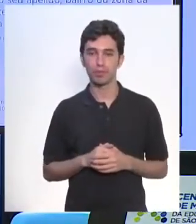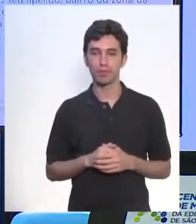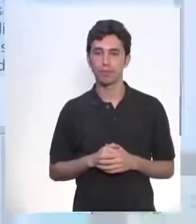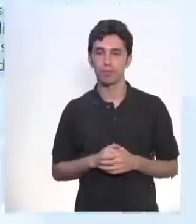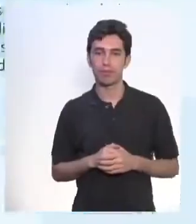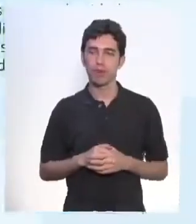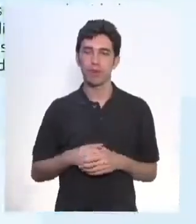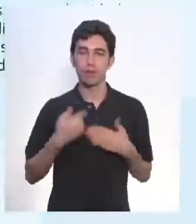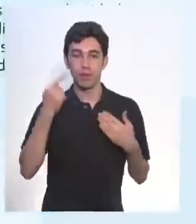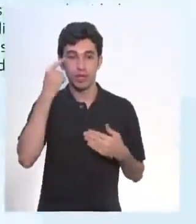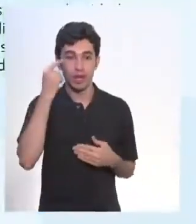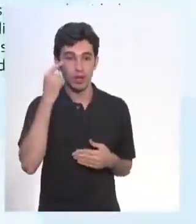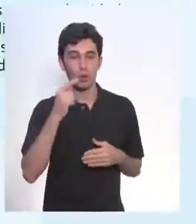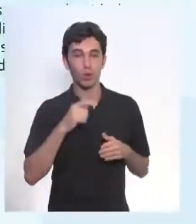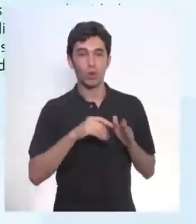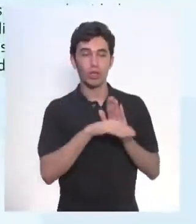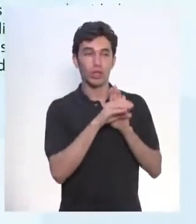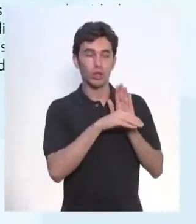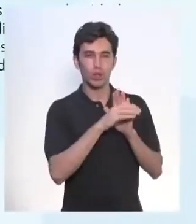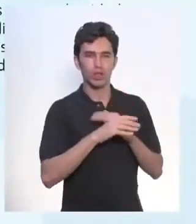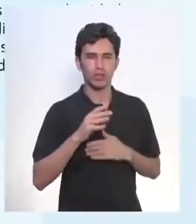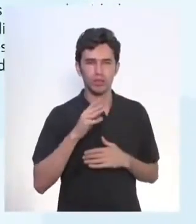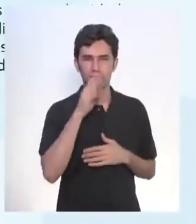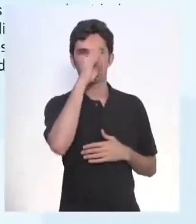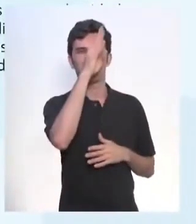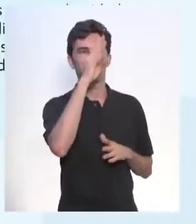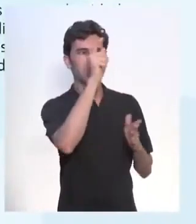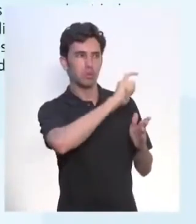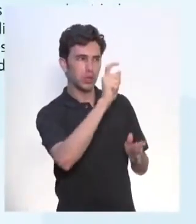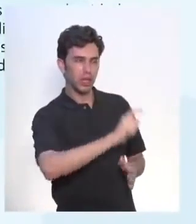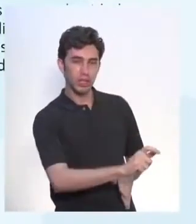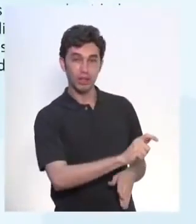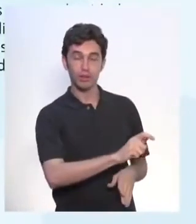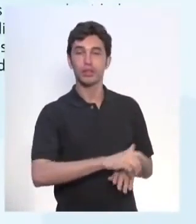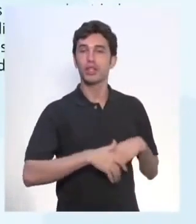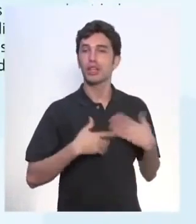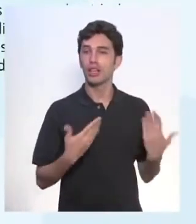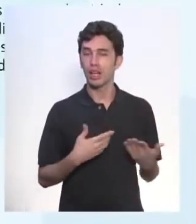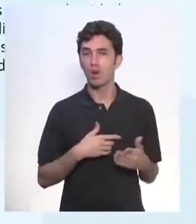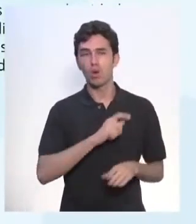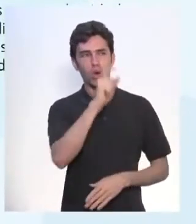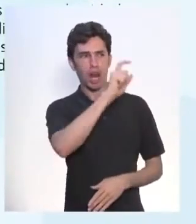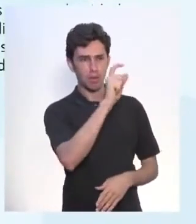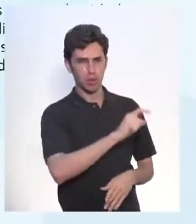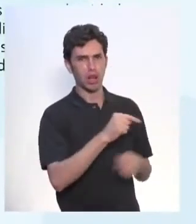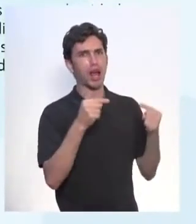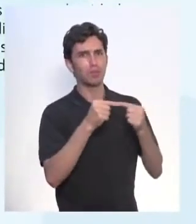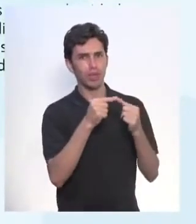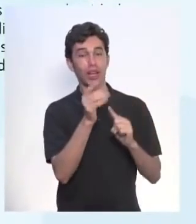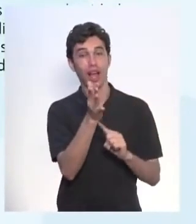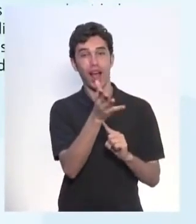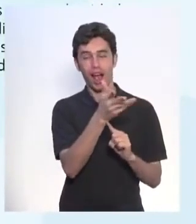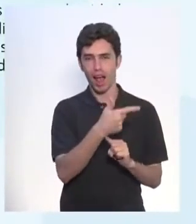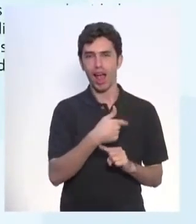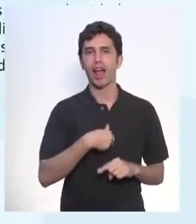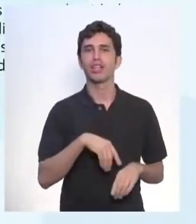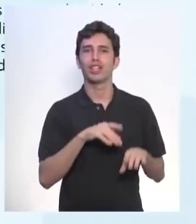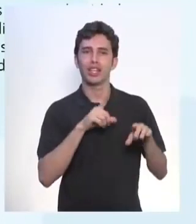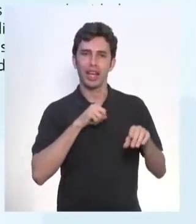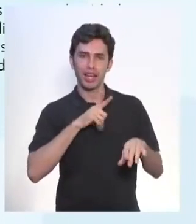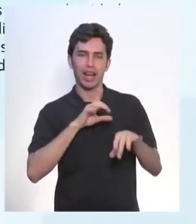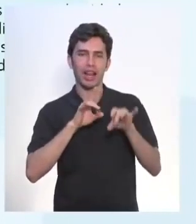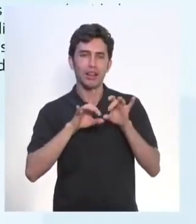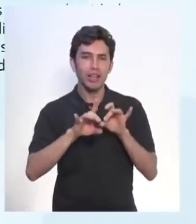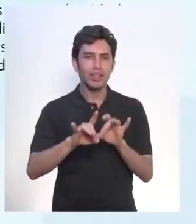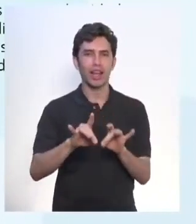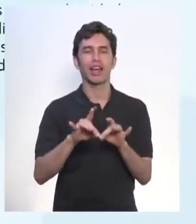no conceito de pichação. A pichação, diferentemente do grafite, tá? O grafite é uma obra de arte, né? Existe toda uma técnica